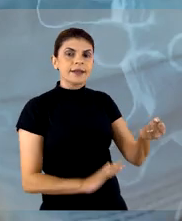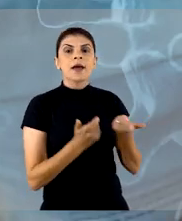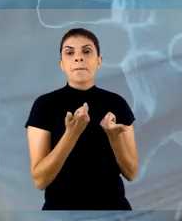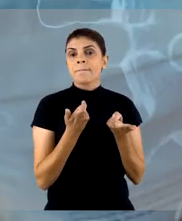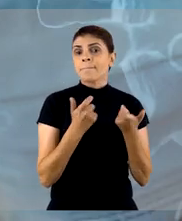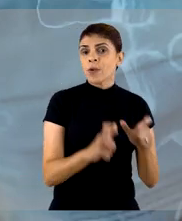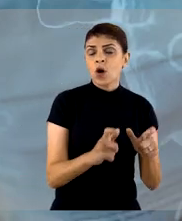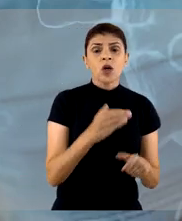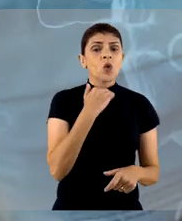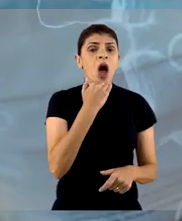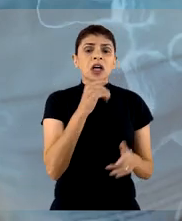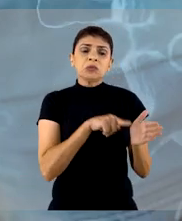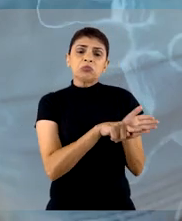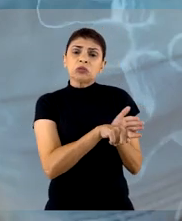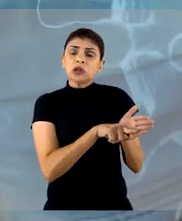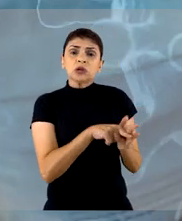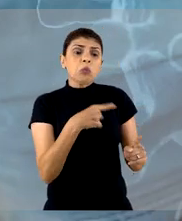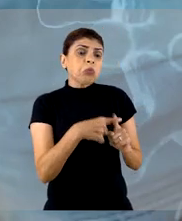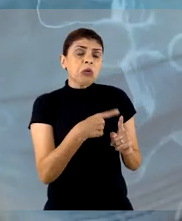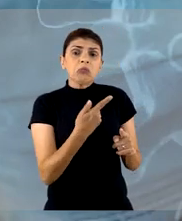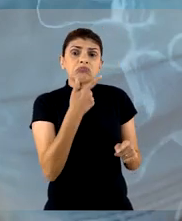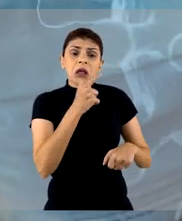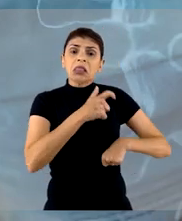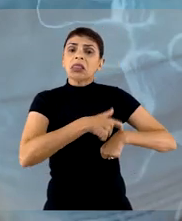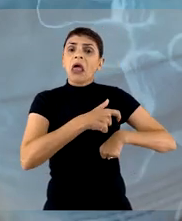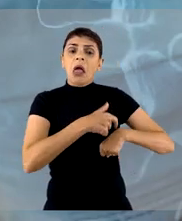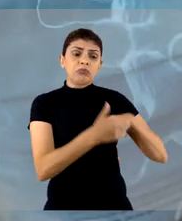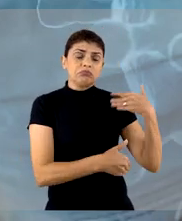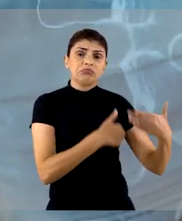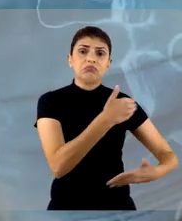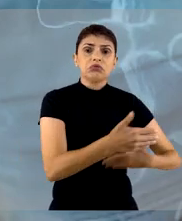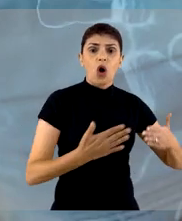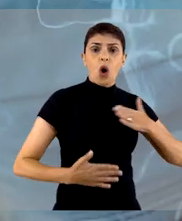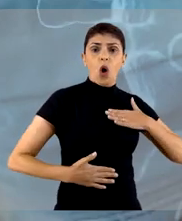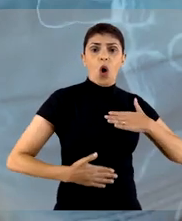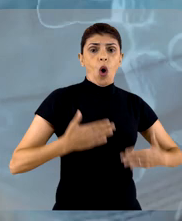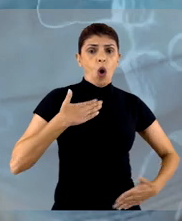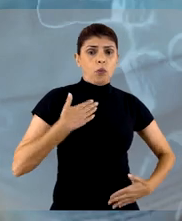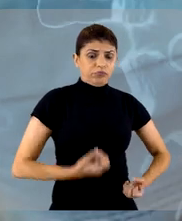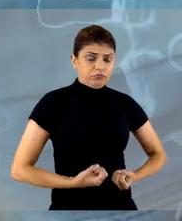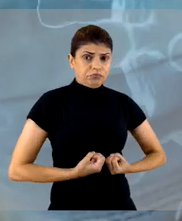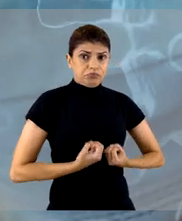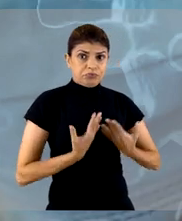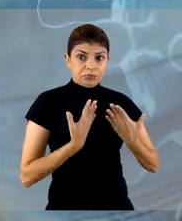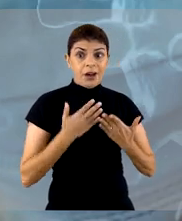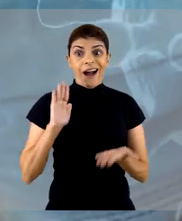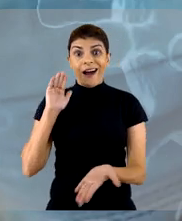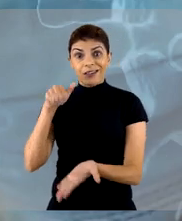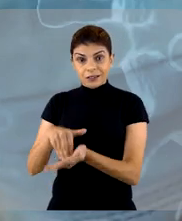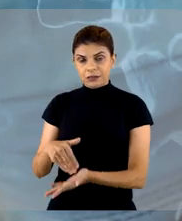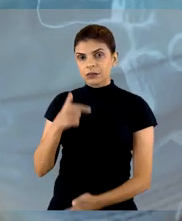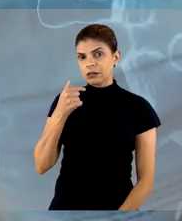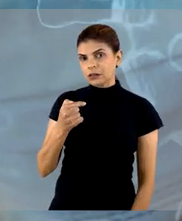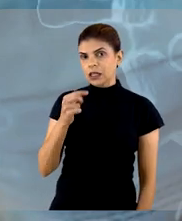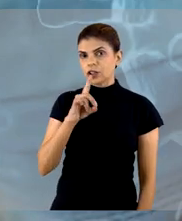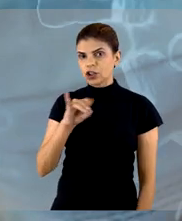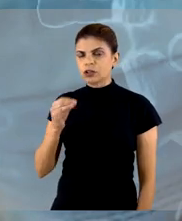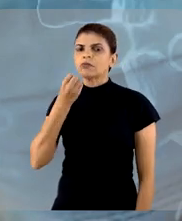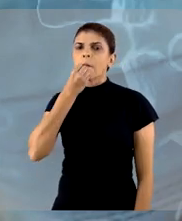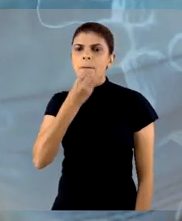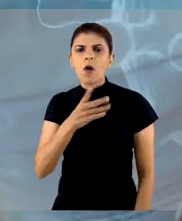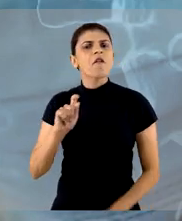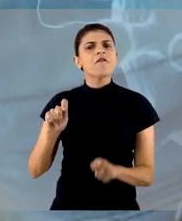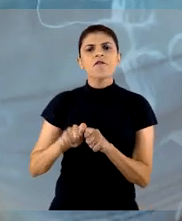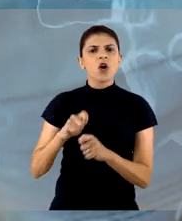imunológicos. Não adianta pesquisar anticorpo porque não deu tempo do nosso corpo produzir. Então, até os 7 dias, o ideal é que a